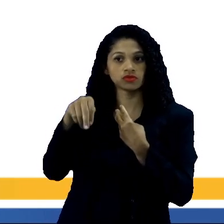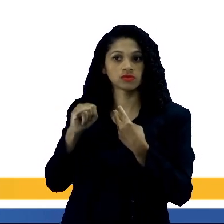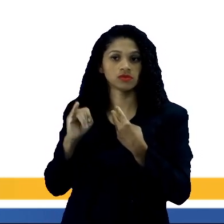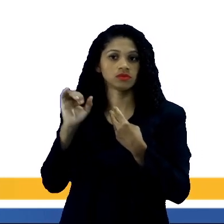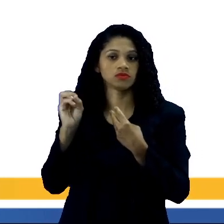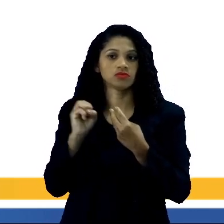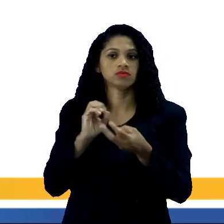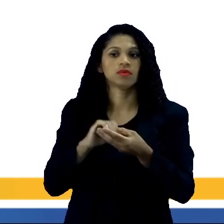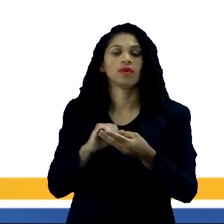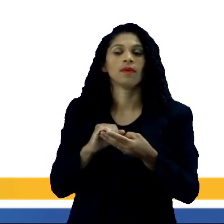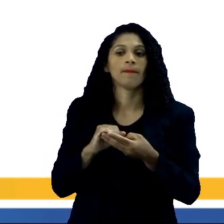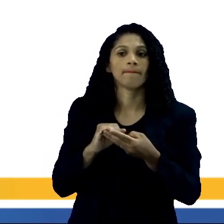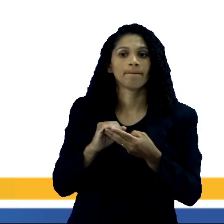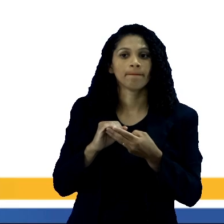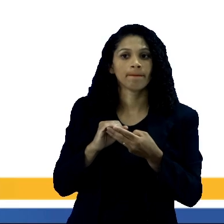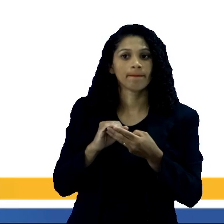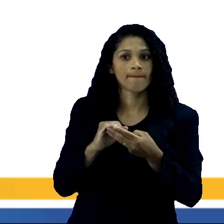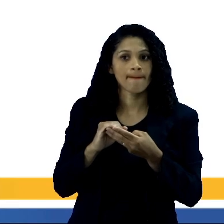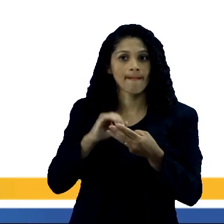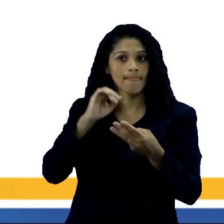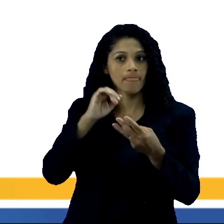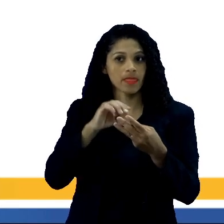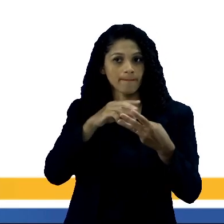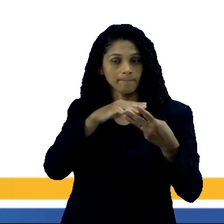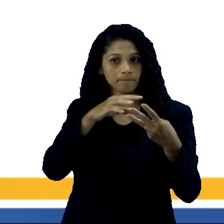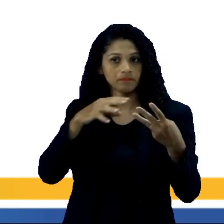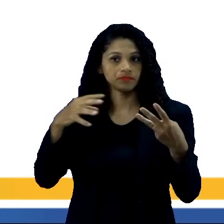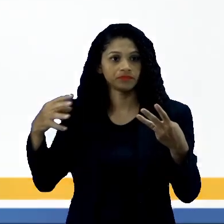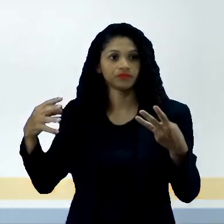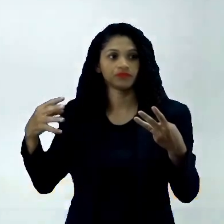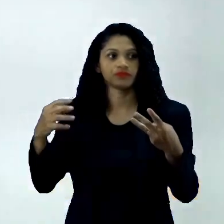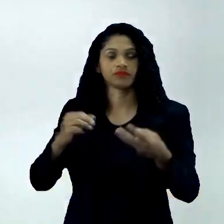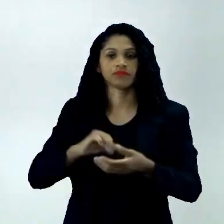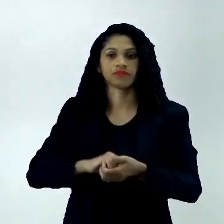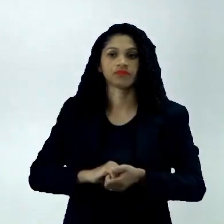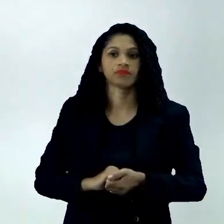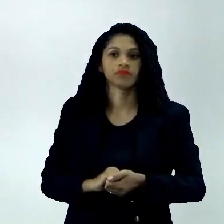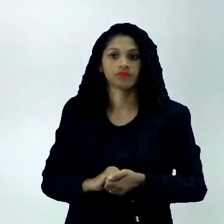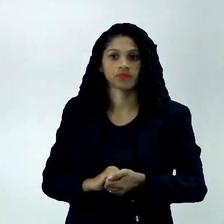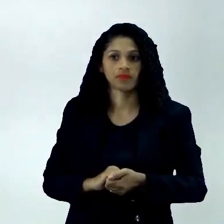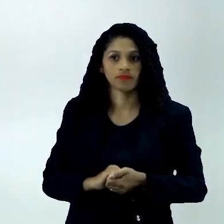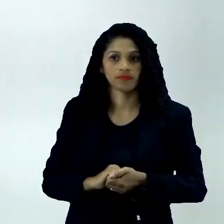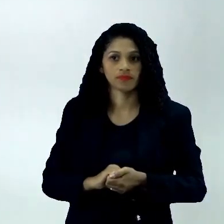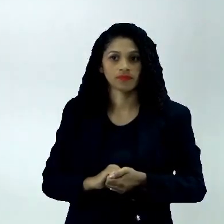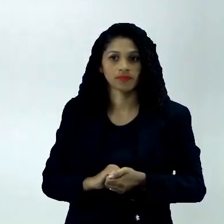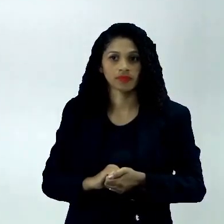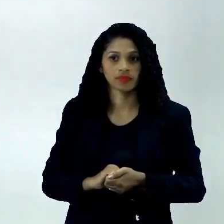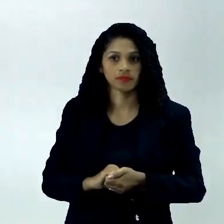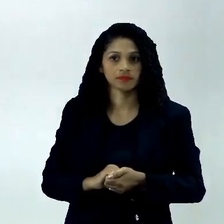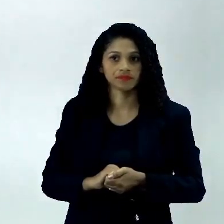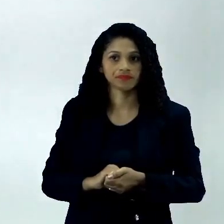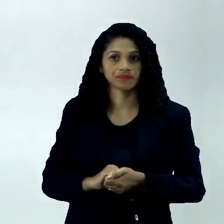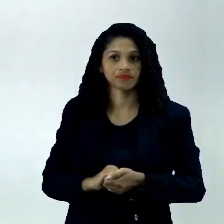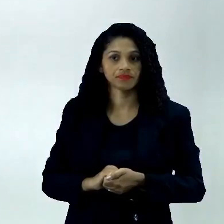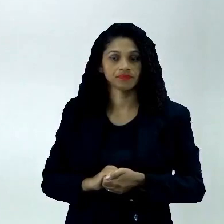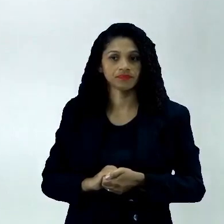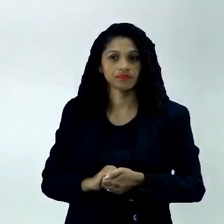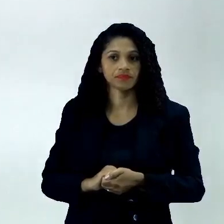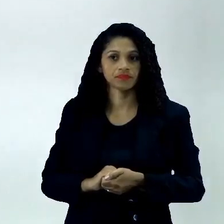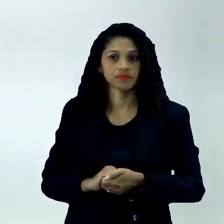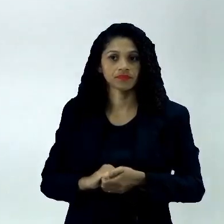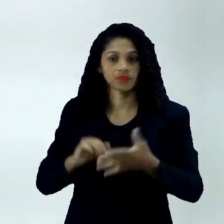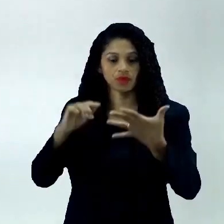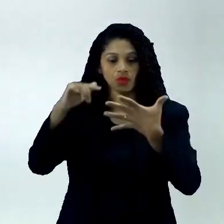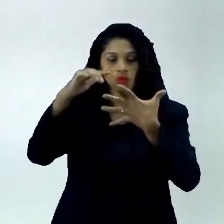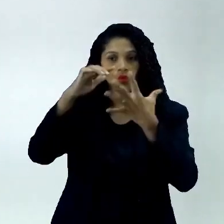do dendrito passa para o corpo até o axônio, mais ou menos dessa forma. Os dendritos seriam aqui os dedos